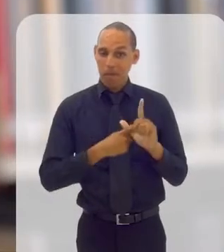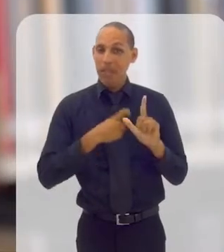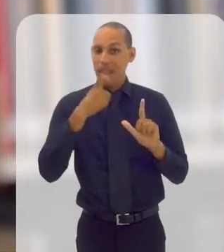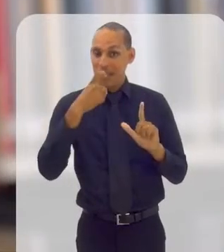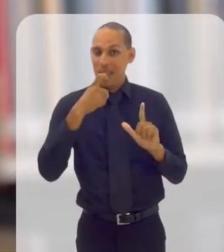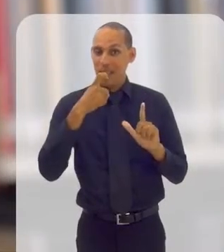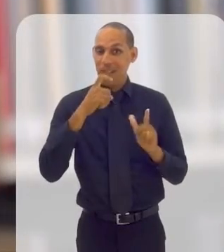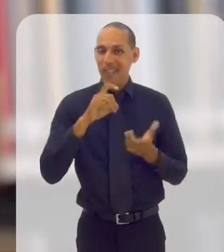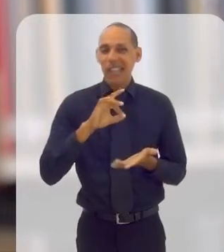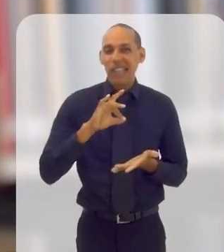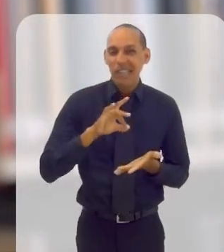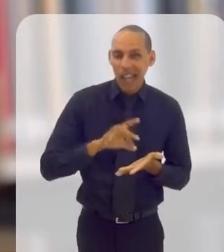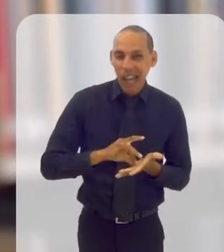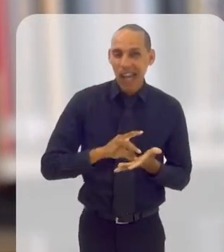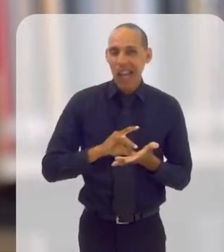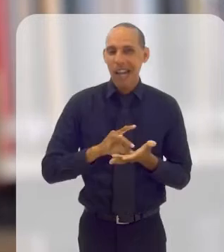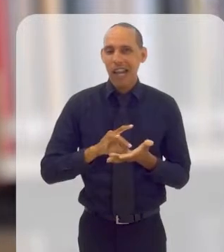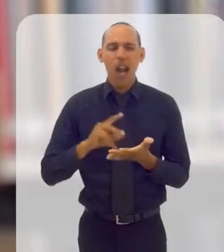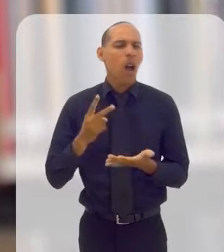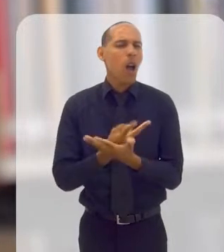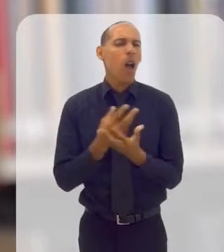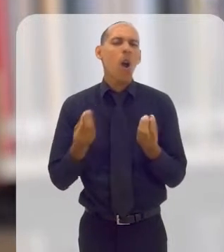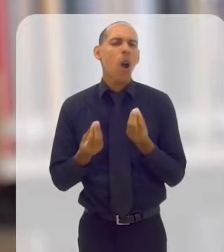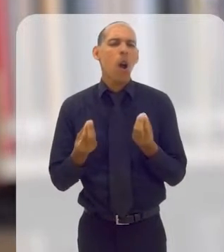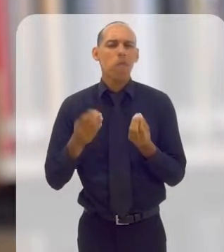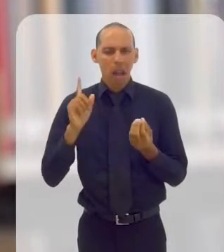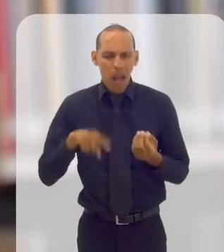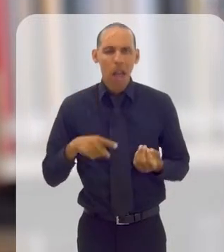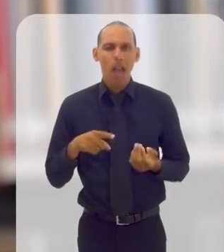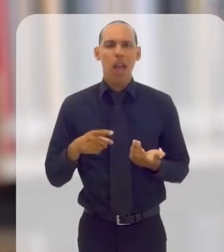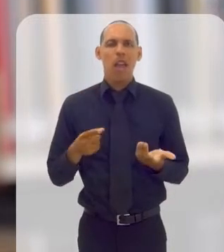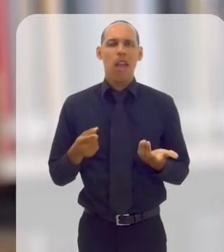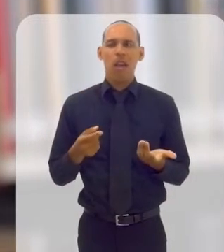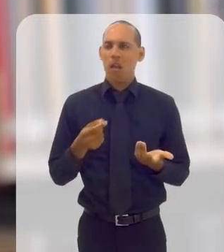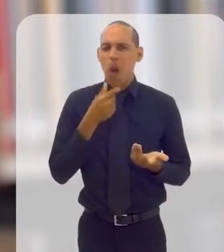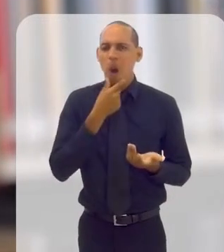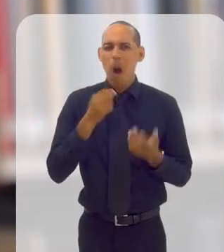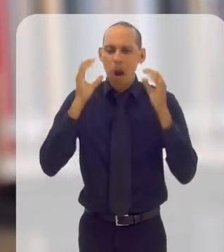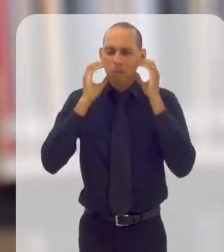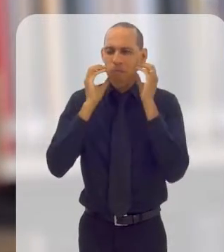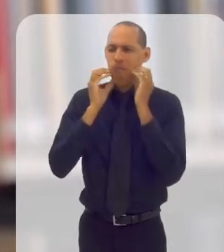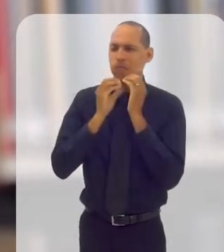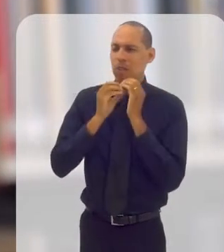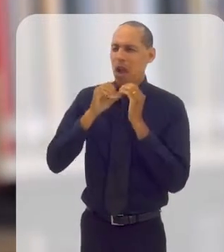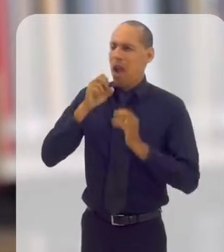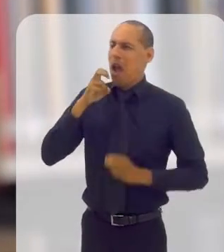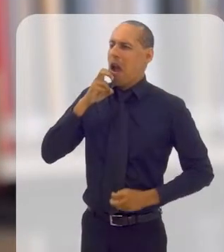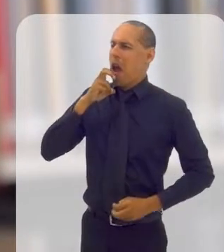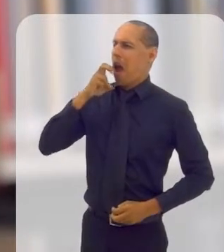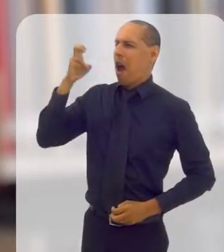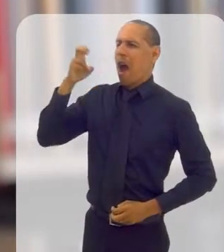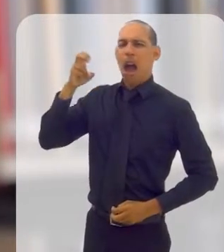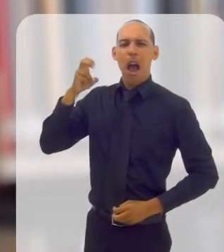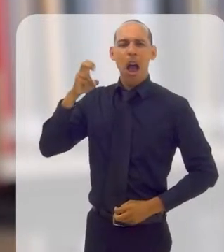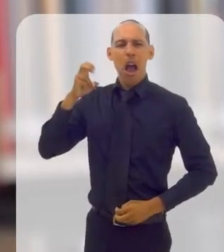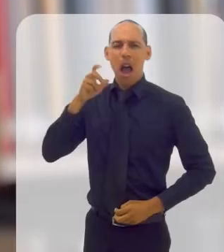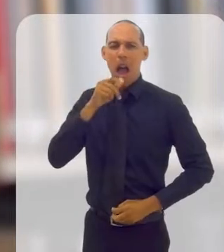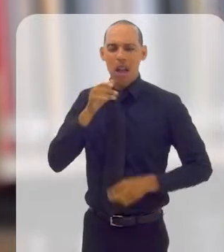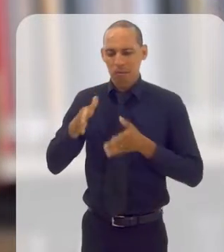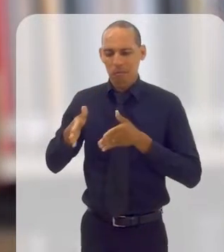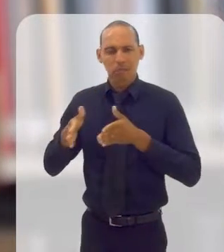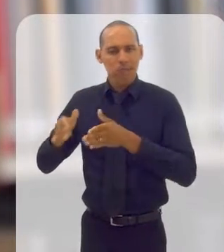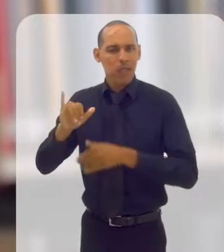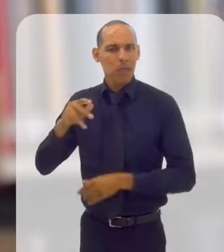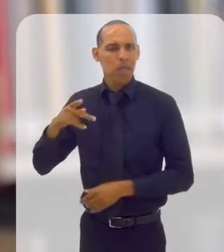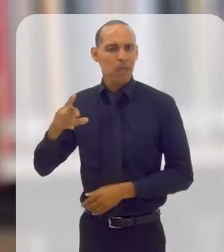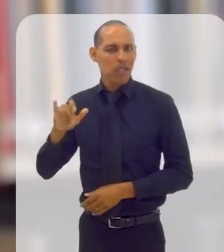A independência, ela não se consolida com a declaração de Dom Pedro I às margens do